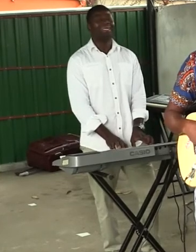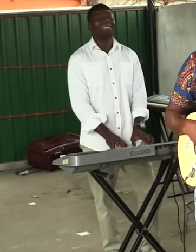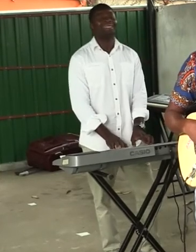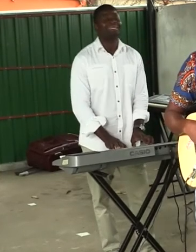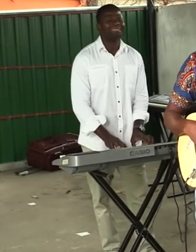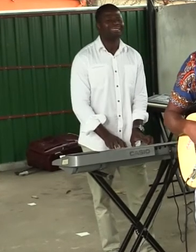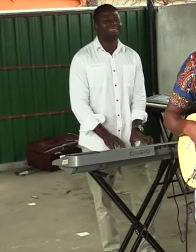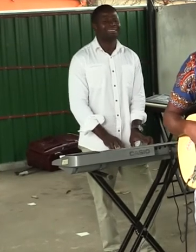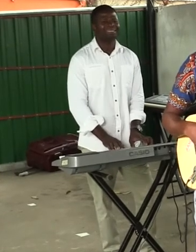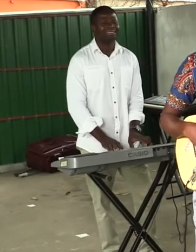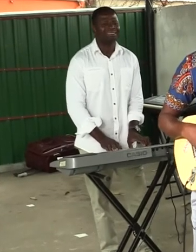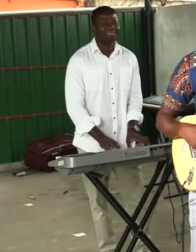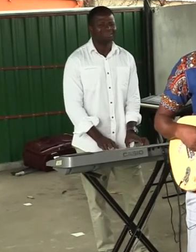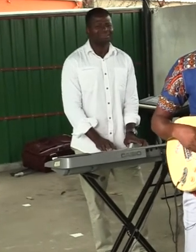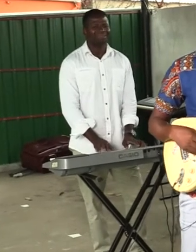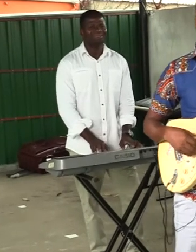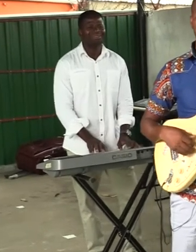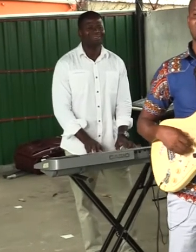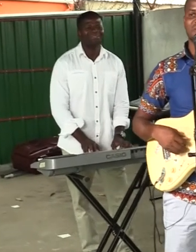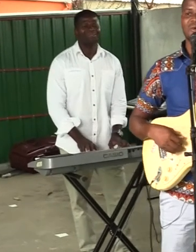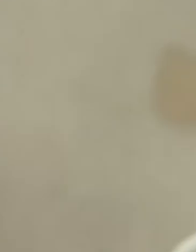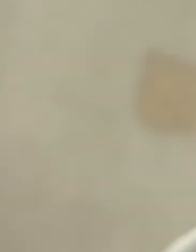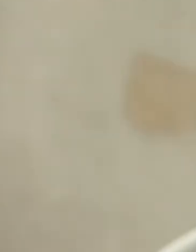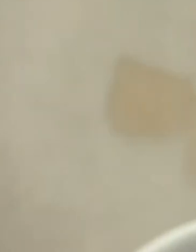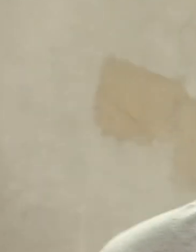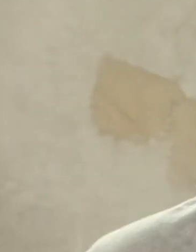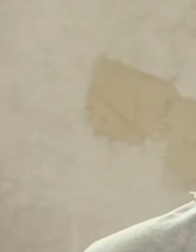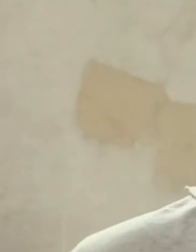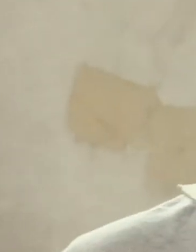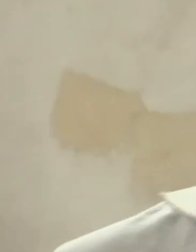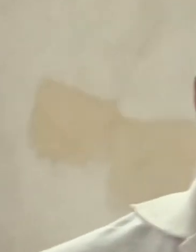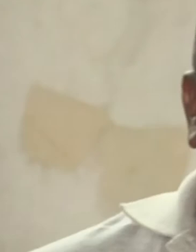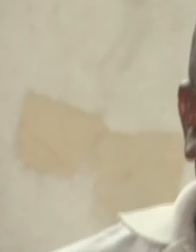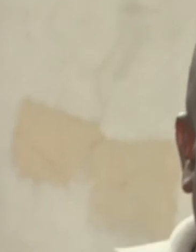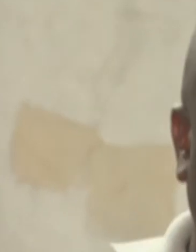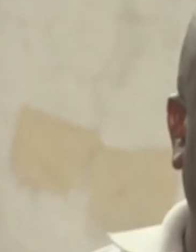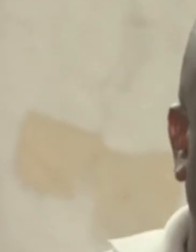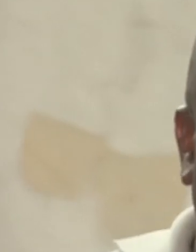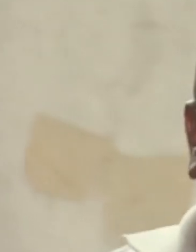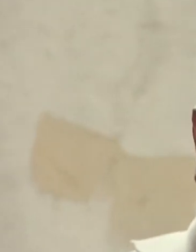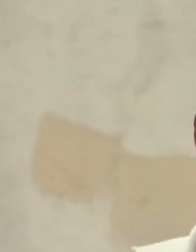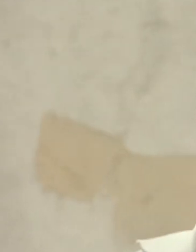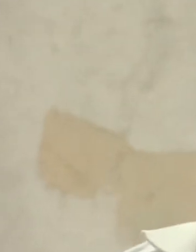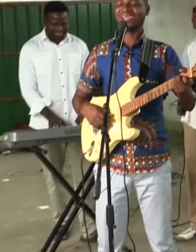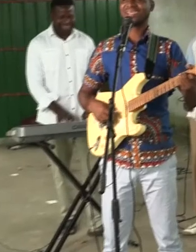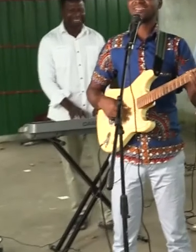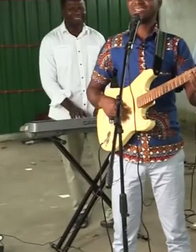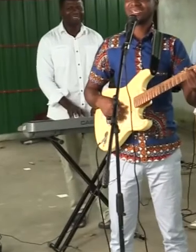fazendo sorrir uma criança.